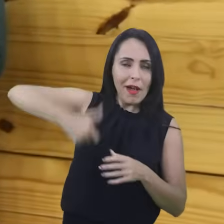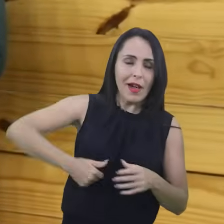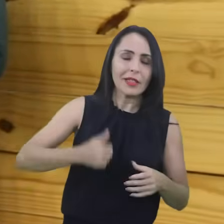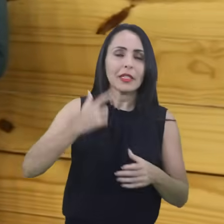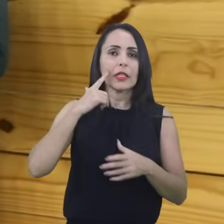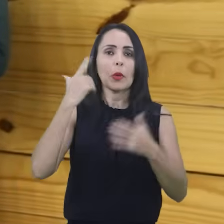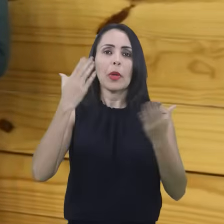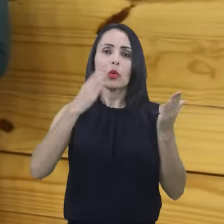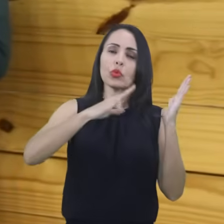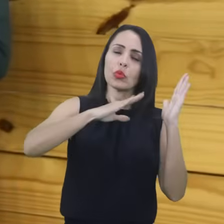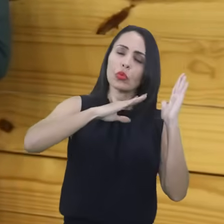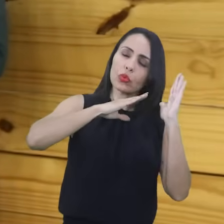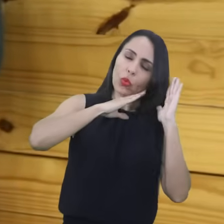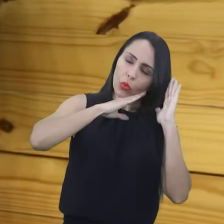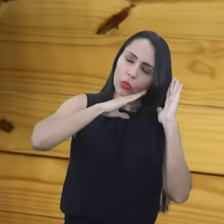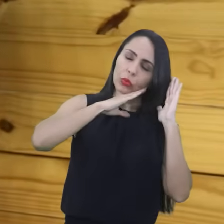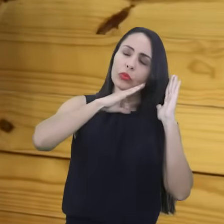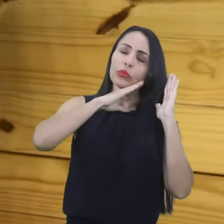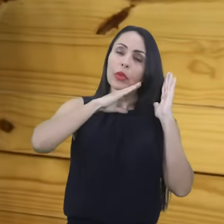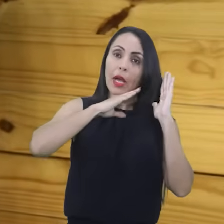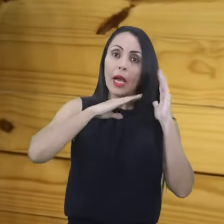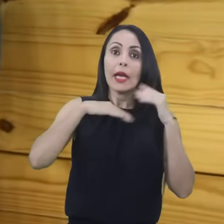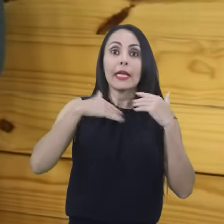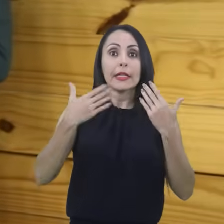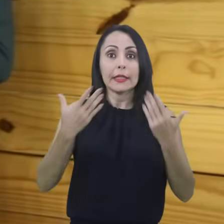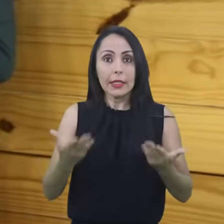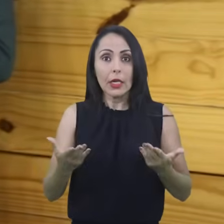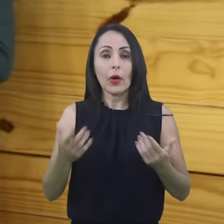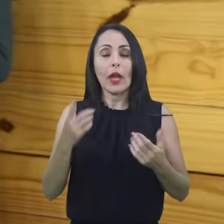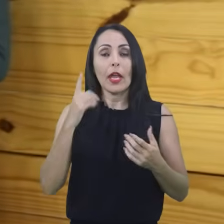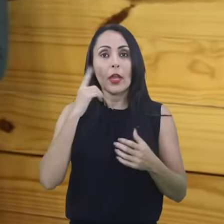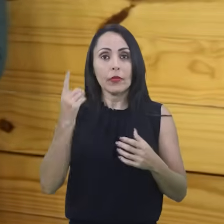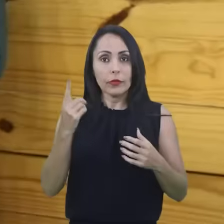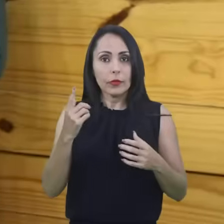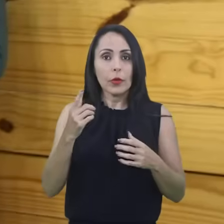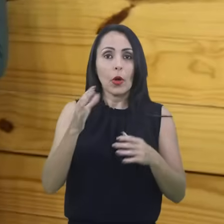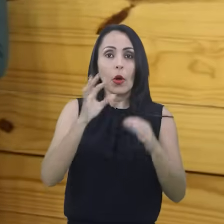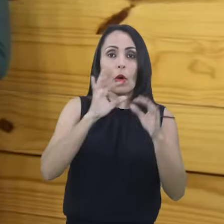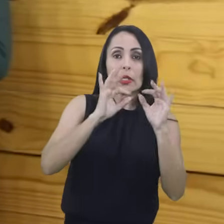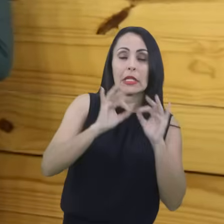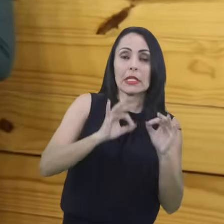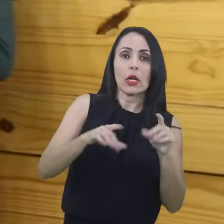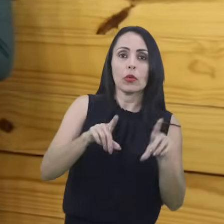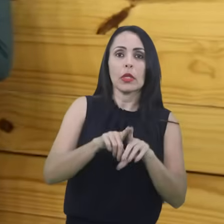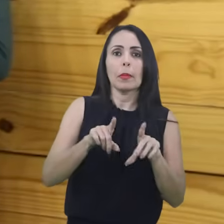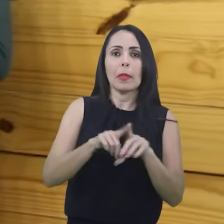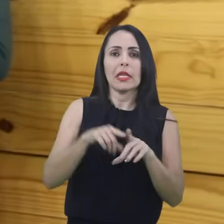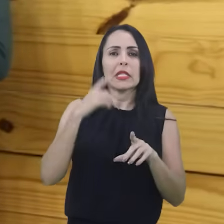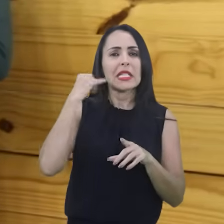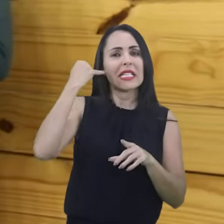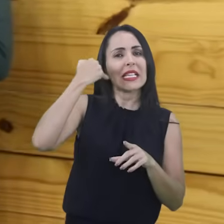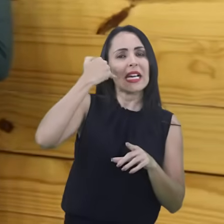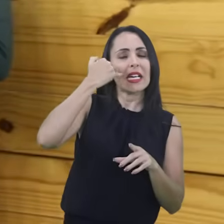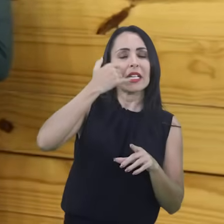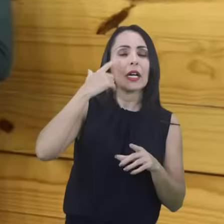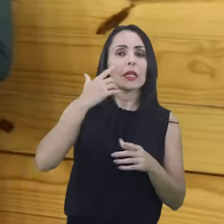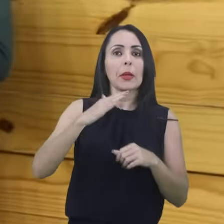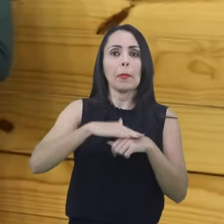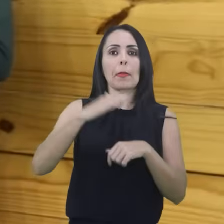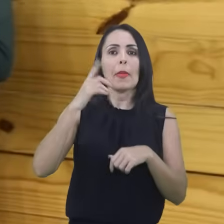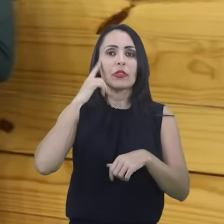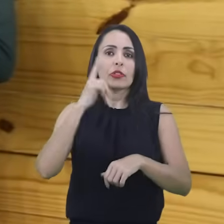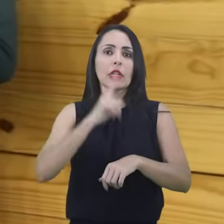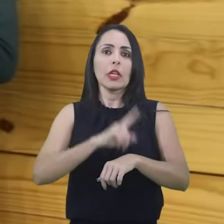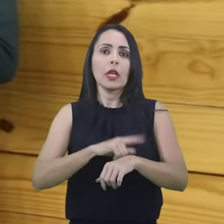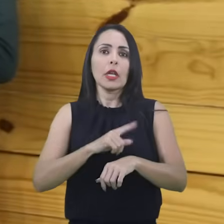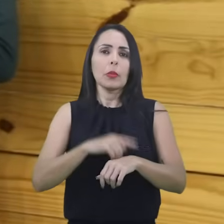período do sono é um período muito propenso à formação de placa, à formação de cárie, porque é o período que a gente passa mais